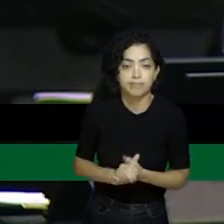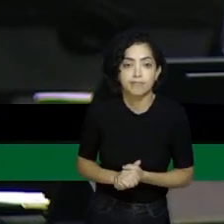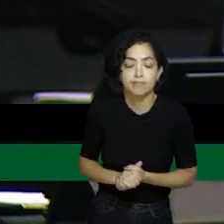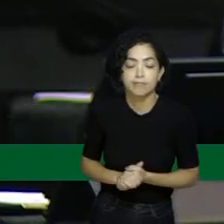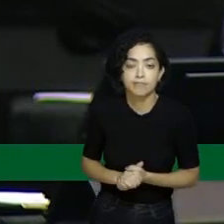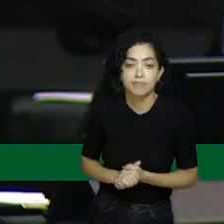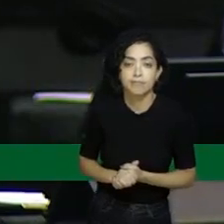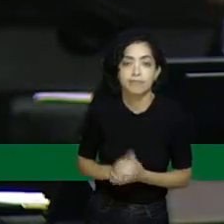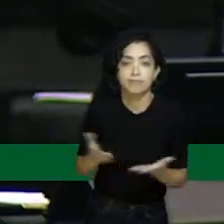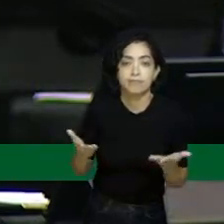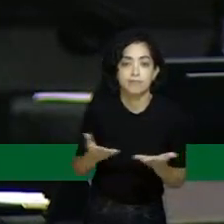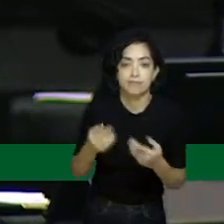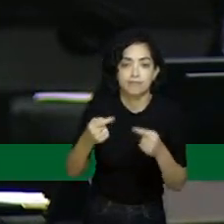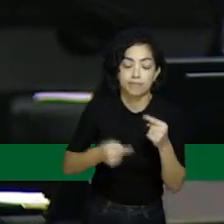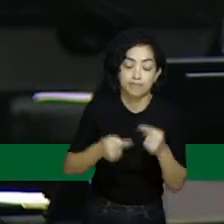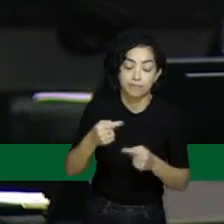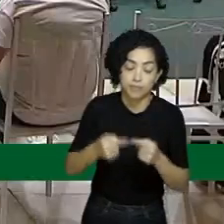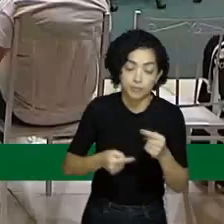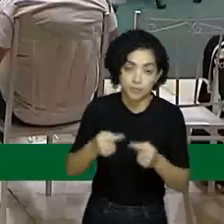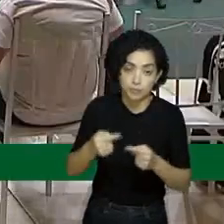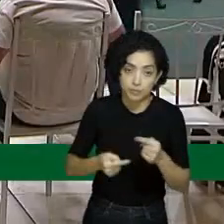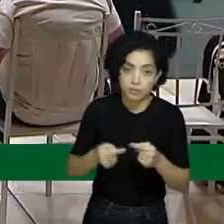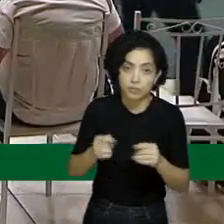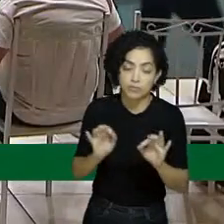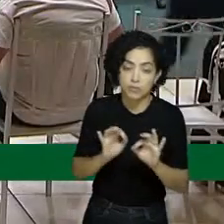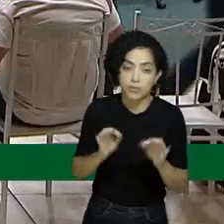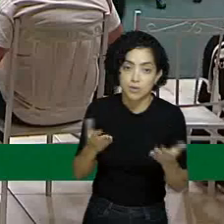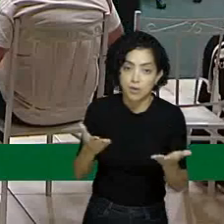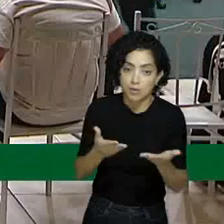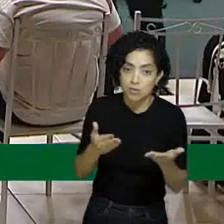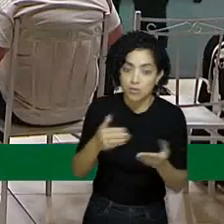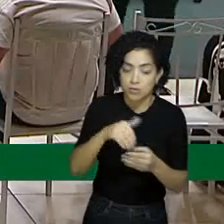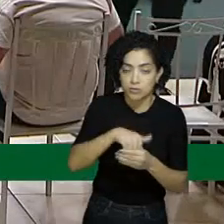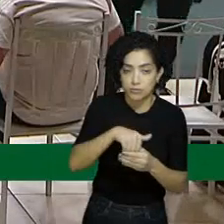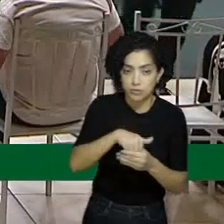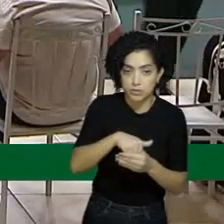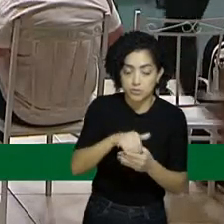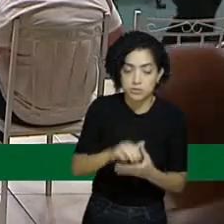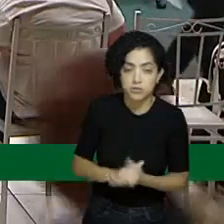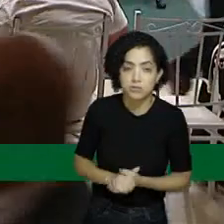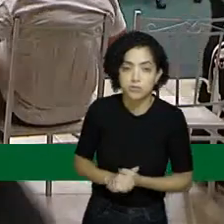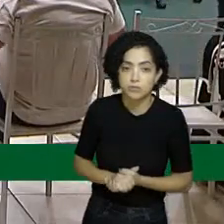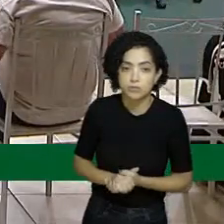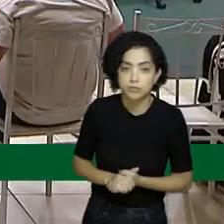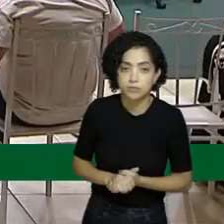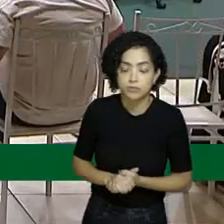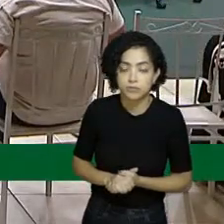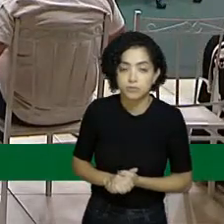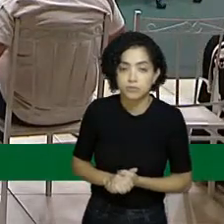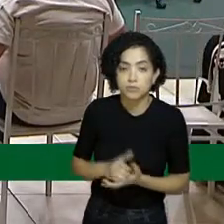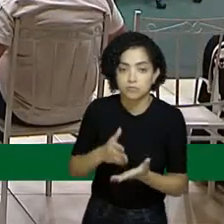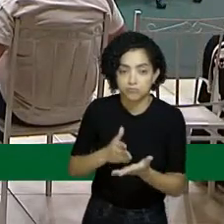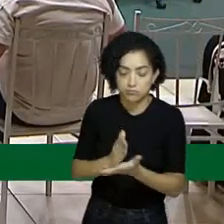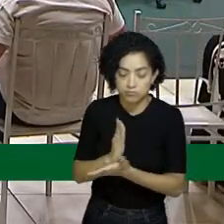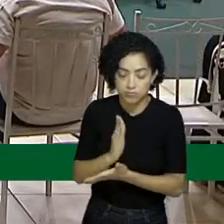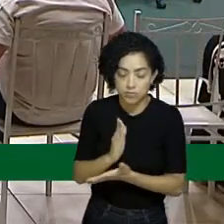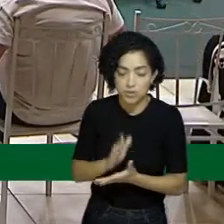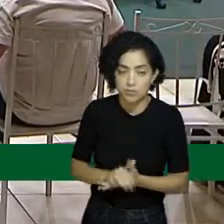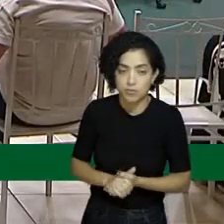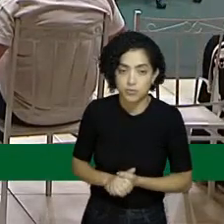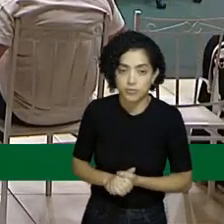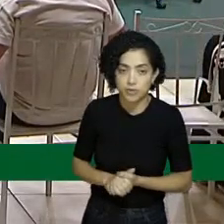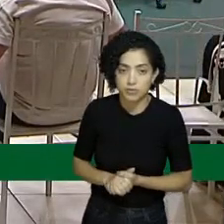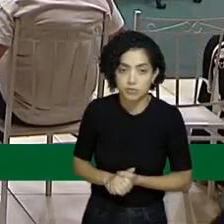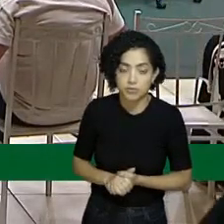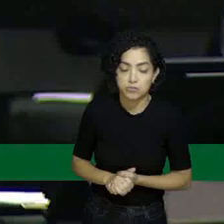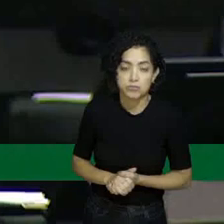em discussão. Não havendo quem queira discutir em votação, deputados que aprovam permaneçam como se encontram. Aprovado por unanimidade.